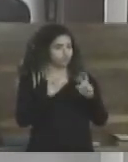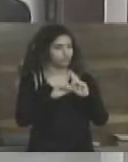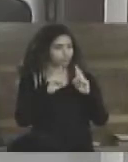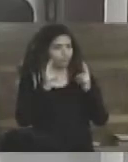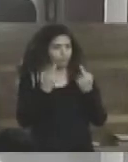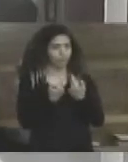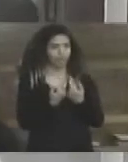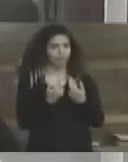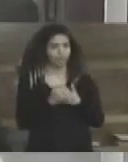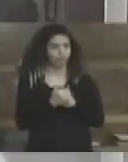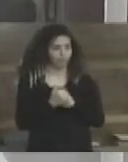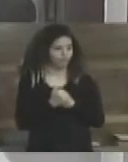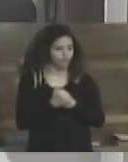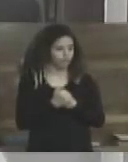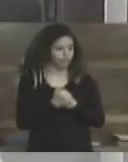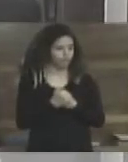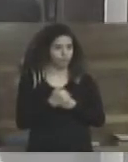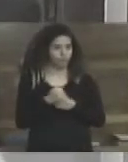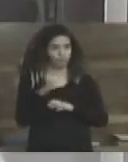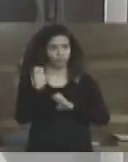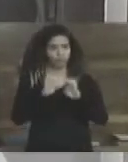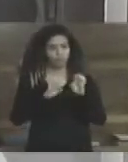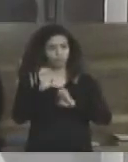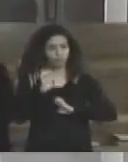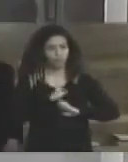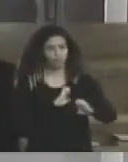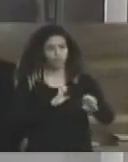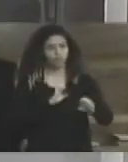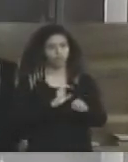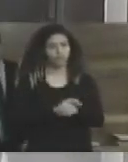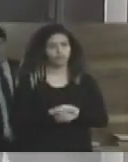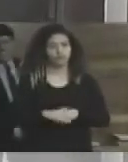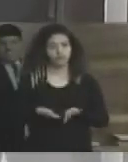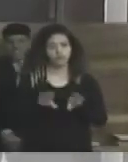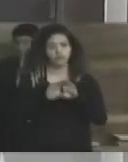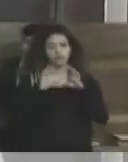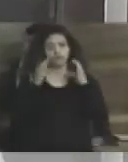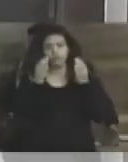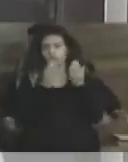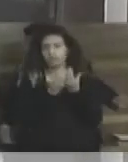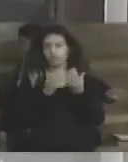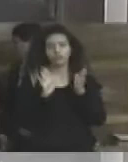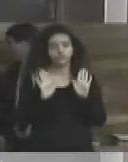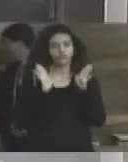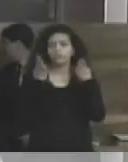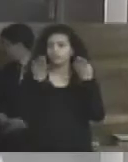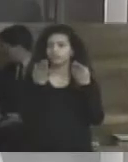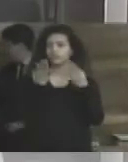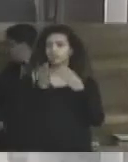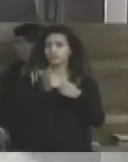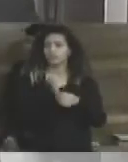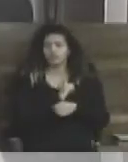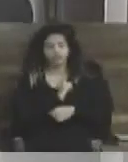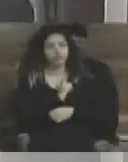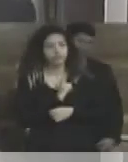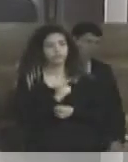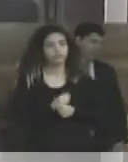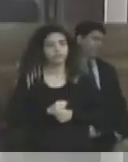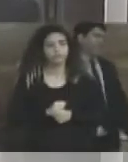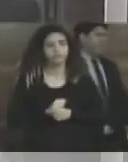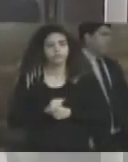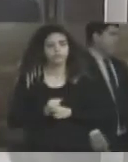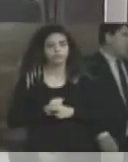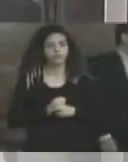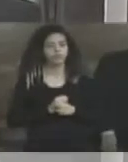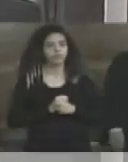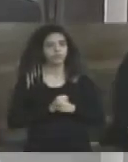as suas reuniões, a igreja vai ser contemplada, a comunidade com seus eventos, né, as atividades que terá, a ação social